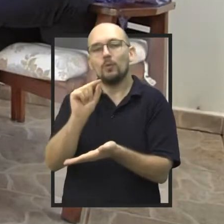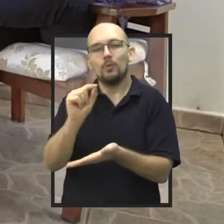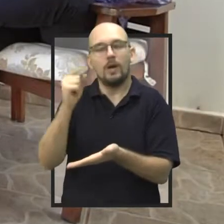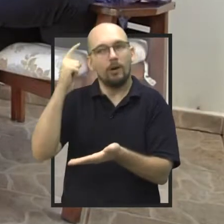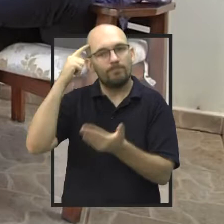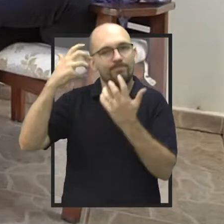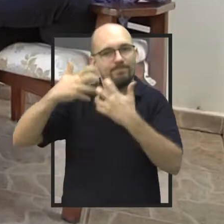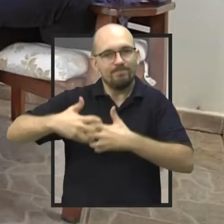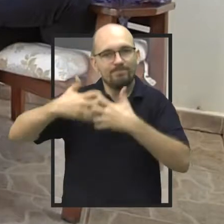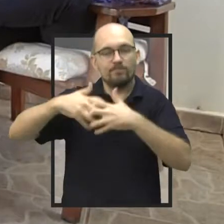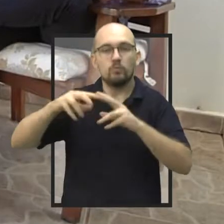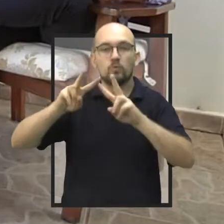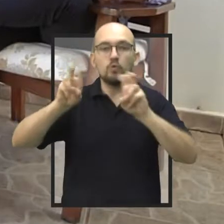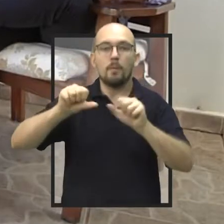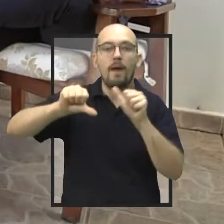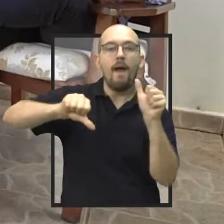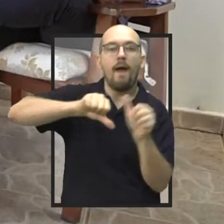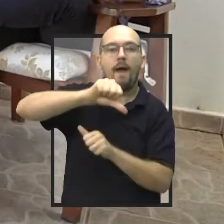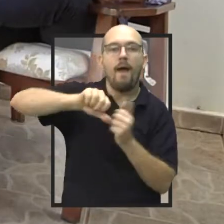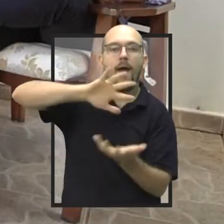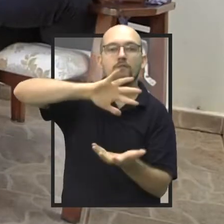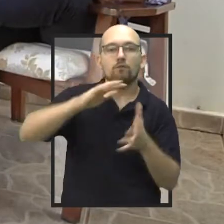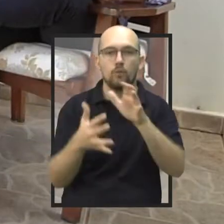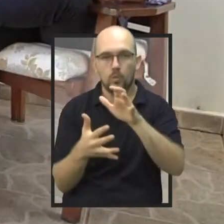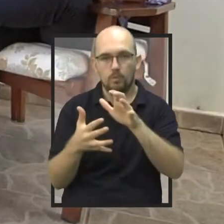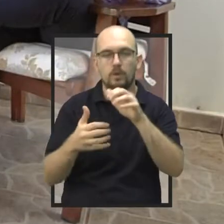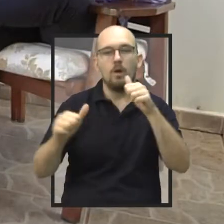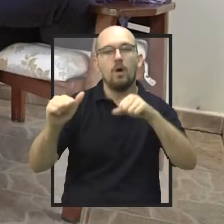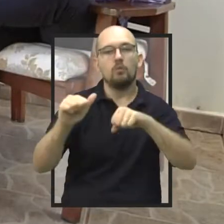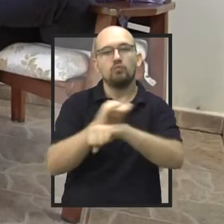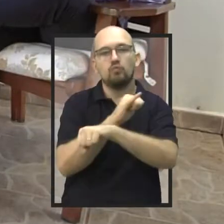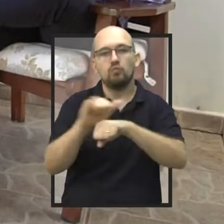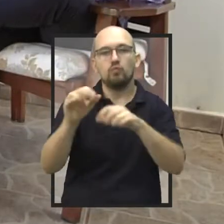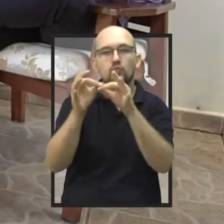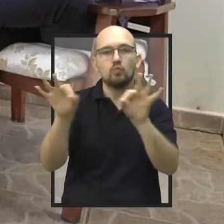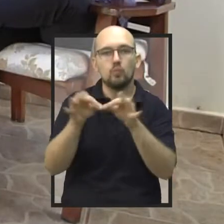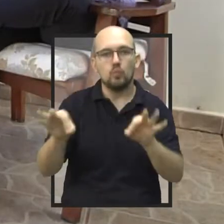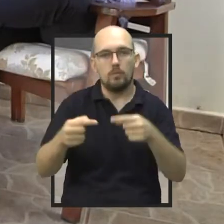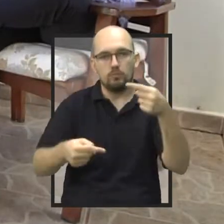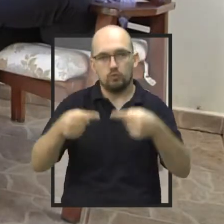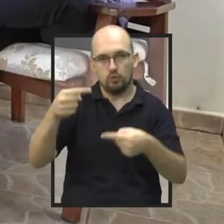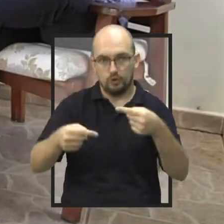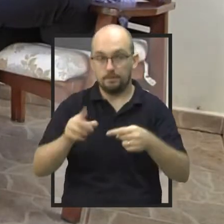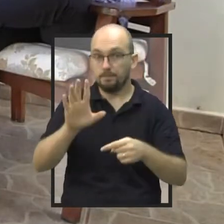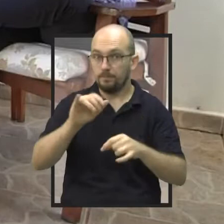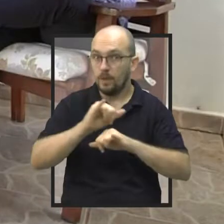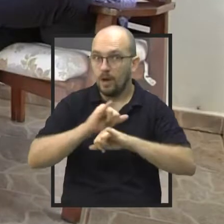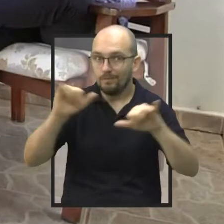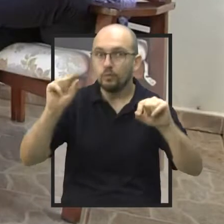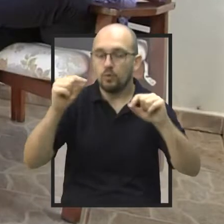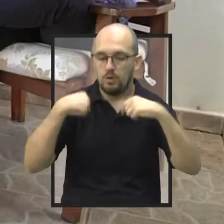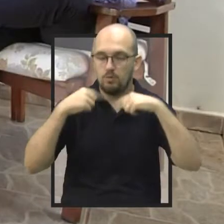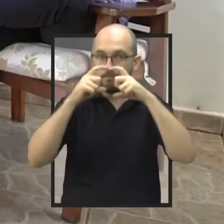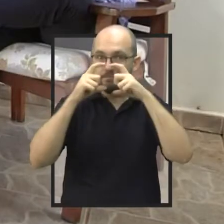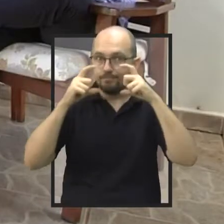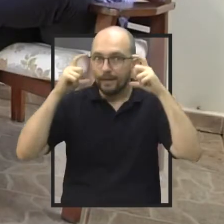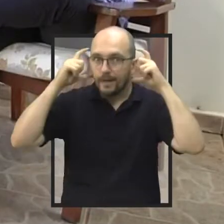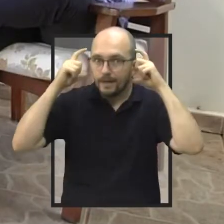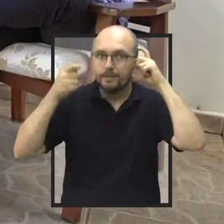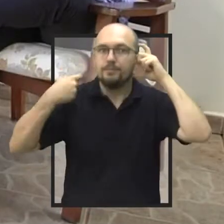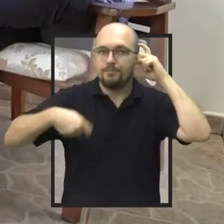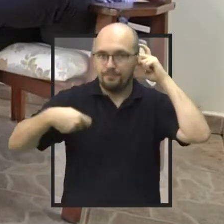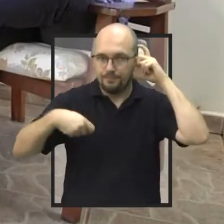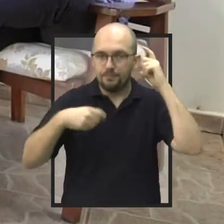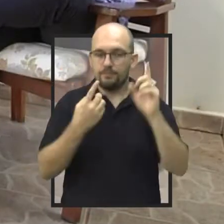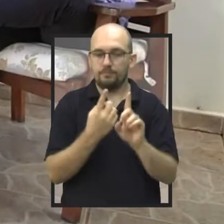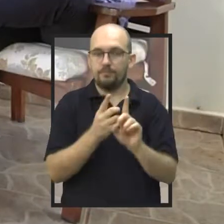traz um estudo sobre a reformulação da estrutura política do nosso país, é importante destacar que eu estou de máscara, respeitando aí também uma